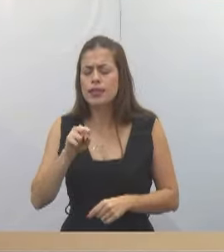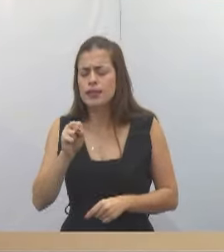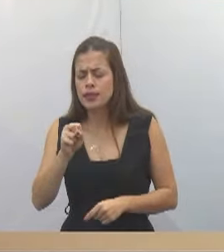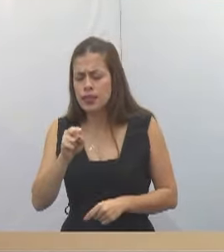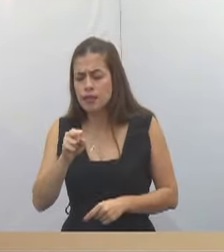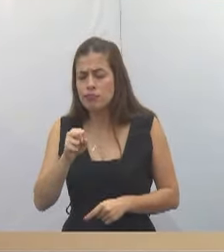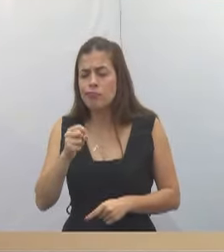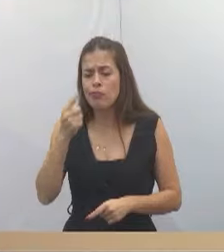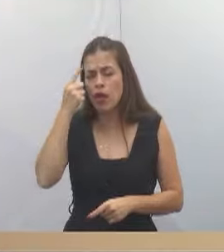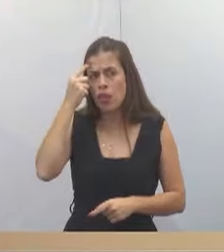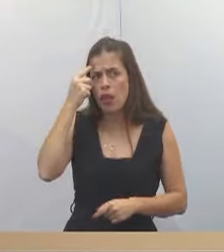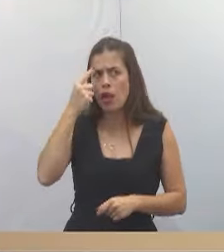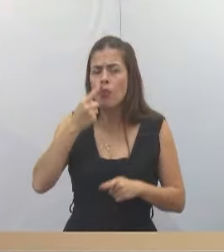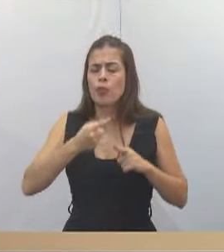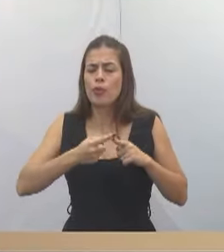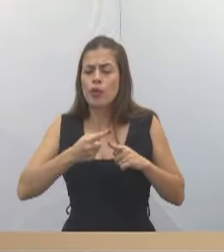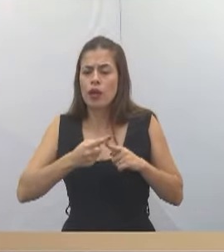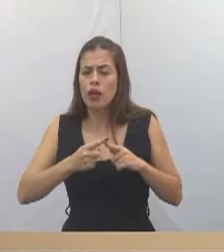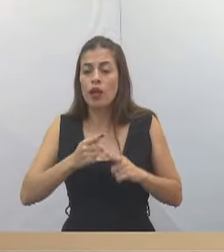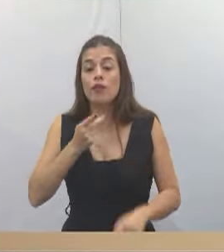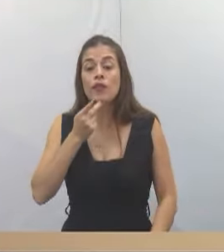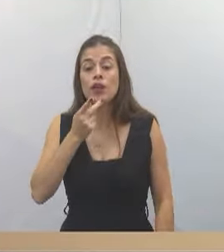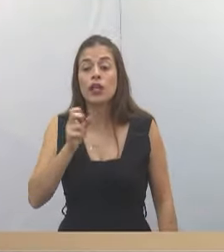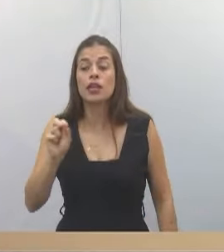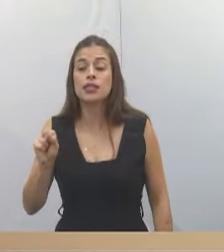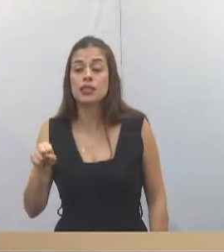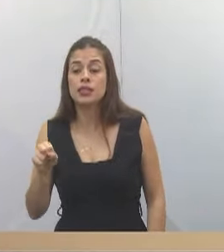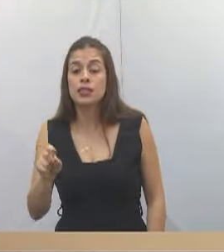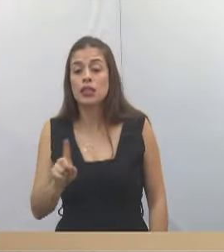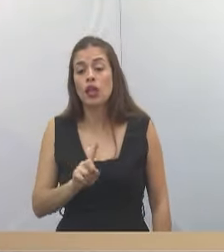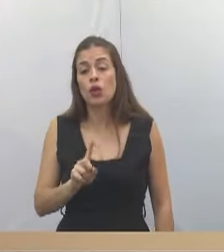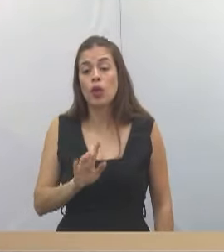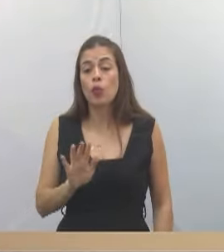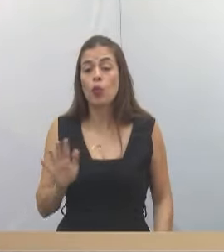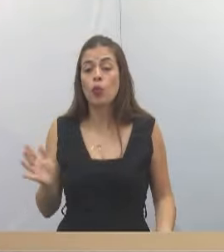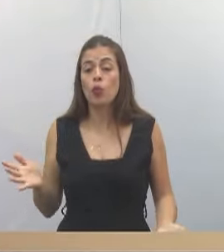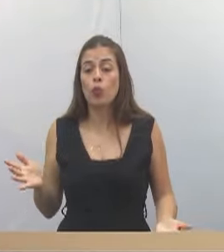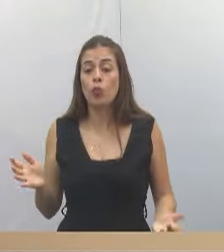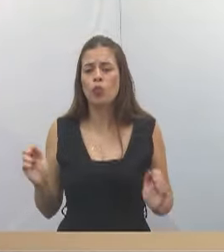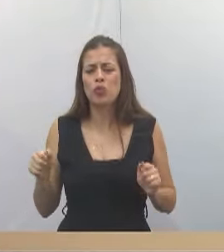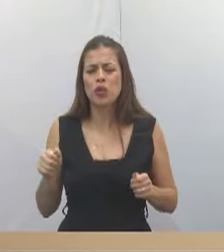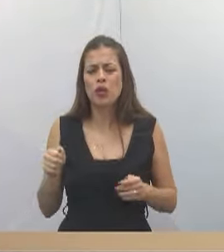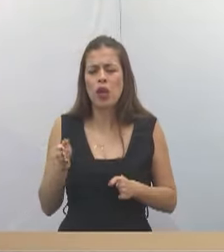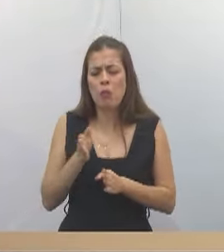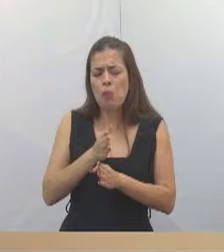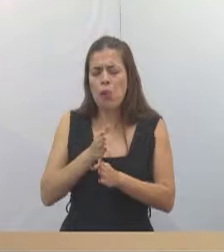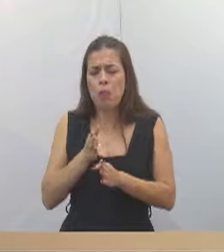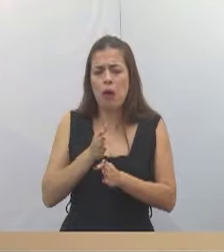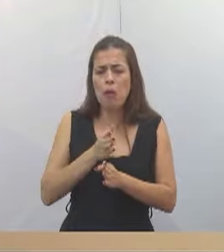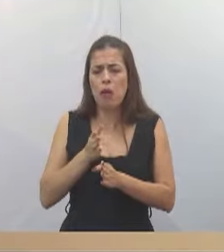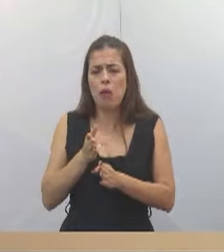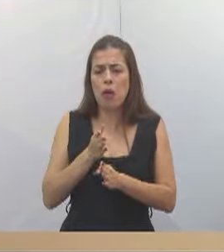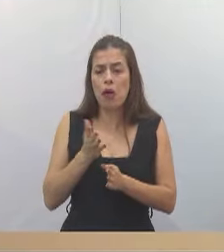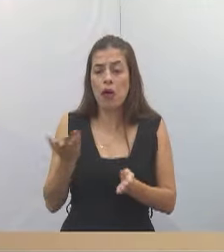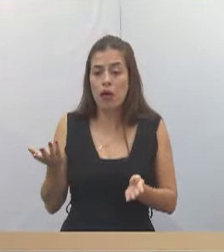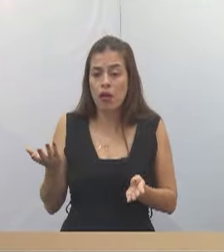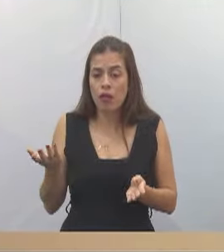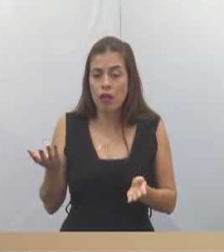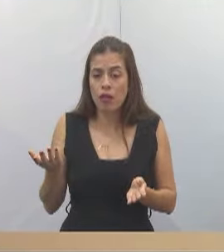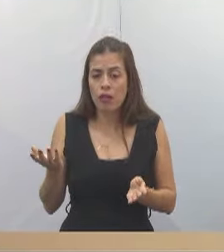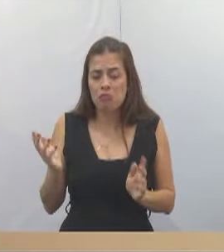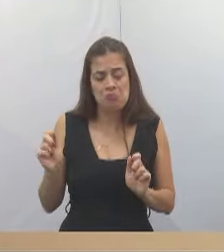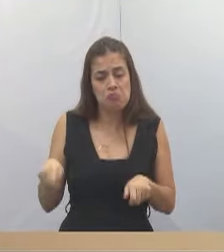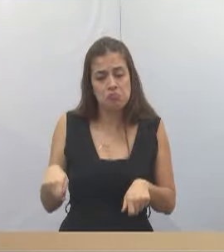Porque eu falei que o sim, sim ou não, não. Não dá para ter meio termos. Meu termo